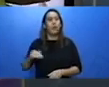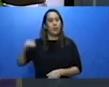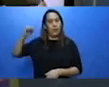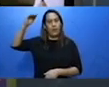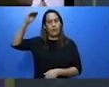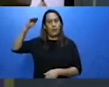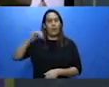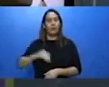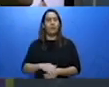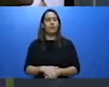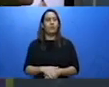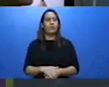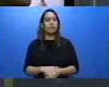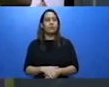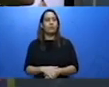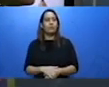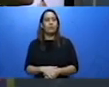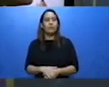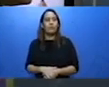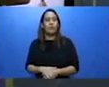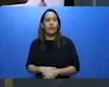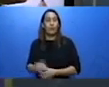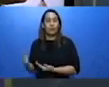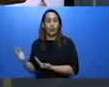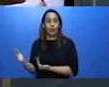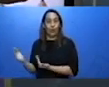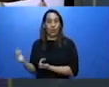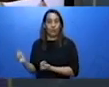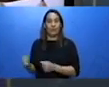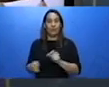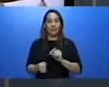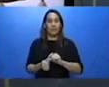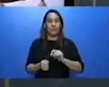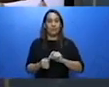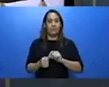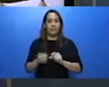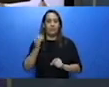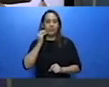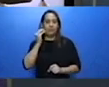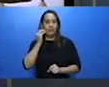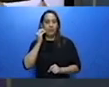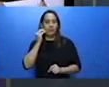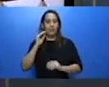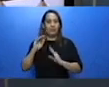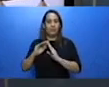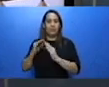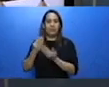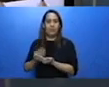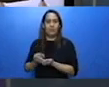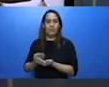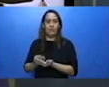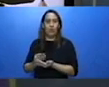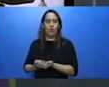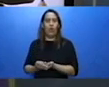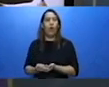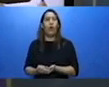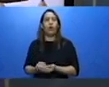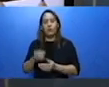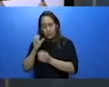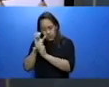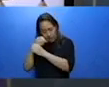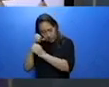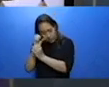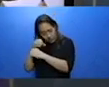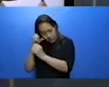que vocês, mas ainda crianças, adolescentes, realizando um experimento na escola, tá vendo? Os tubos de